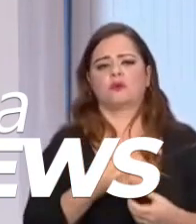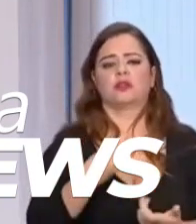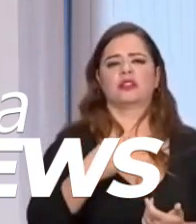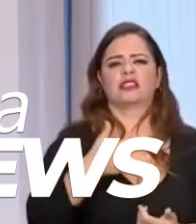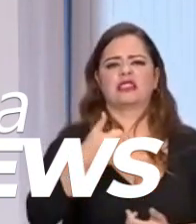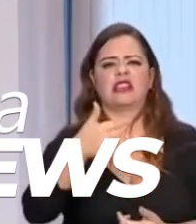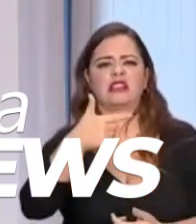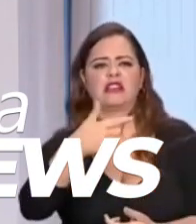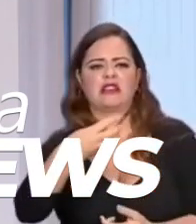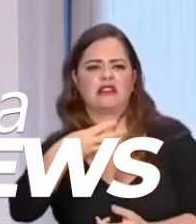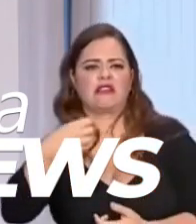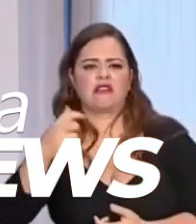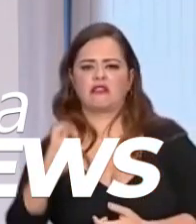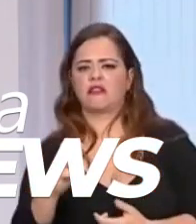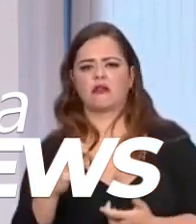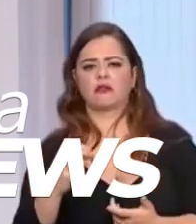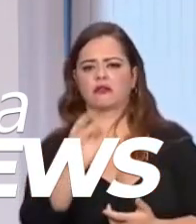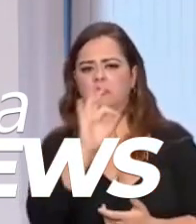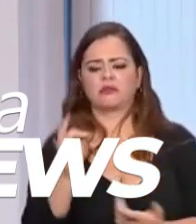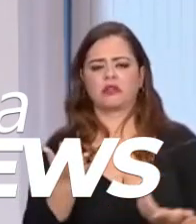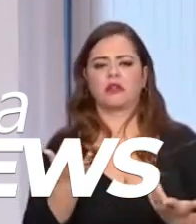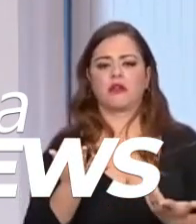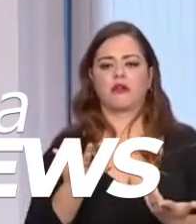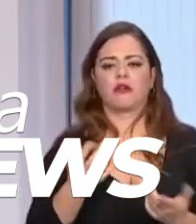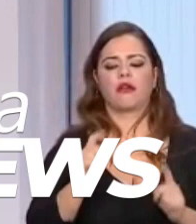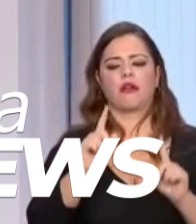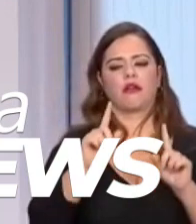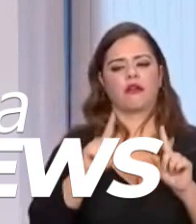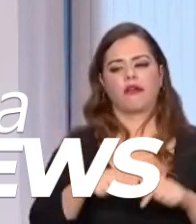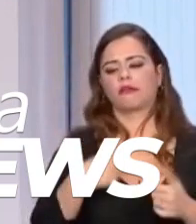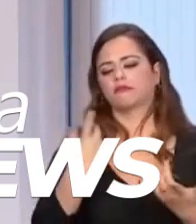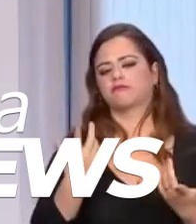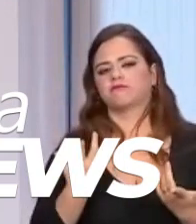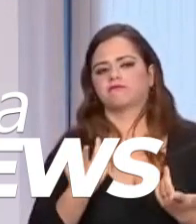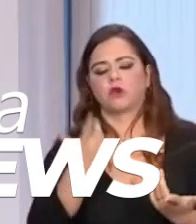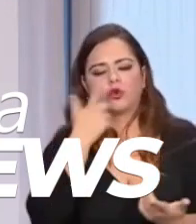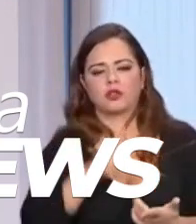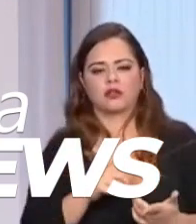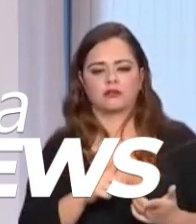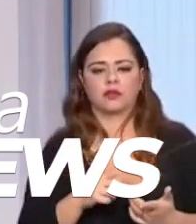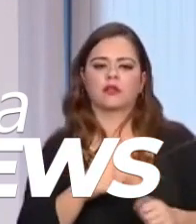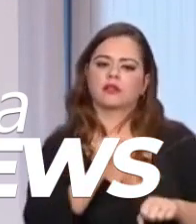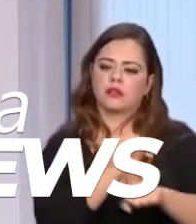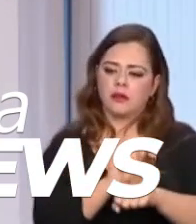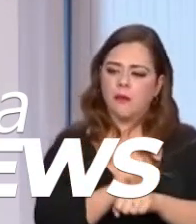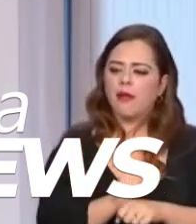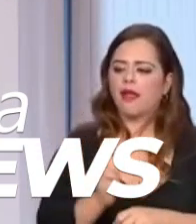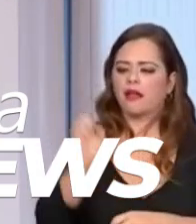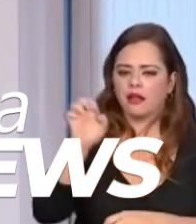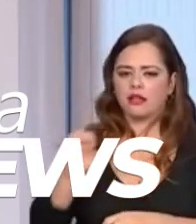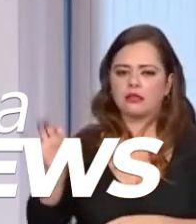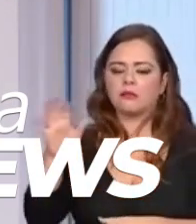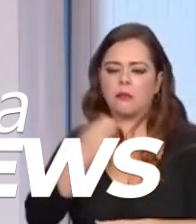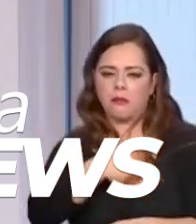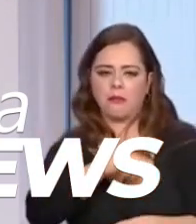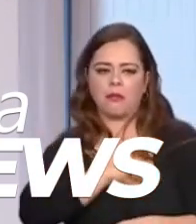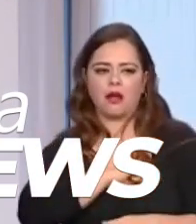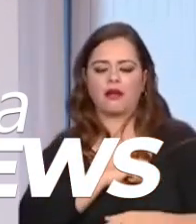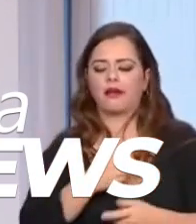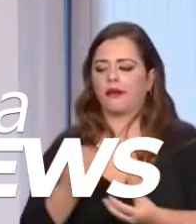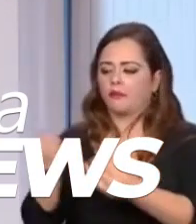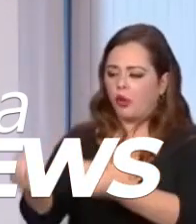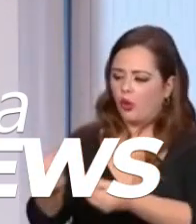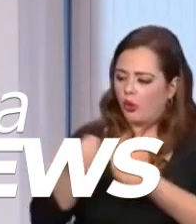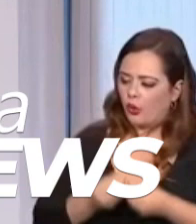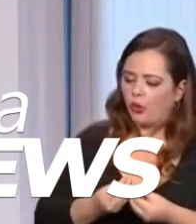3,75 é impossível Espero que a Espanha coloque dinheiro para emprestar mais barato pra gente poder ter empresário que vem aqui buscar